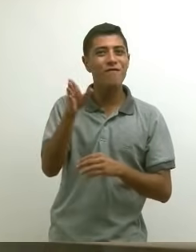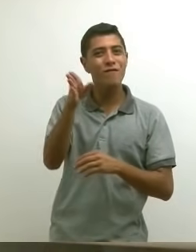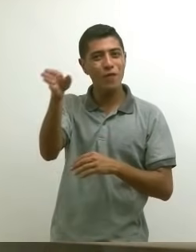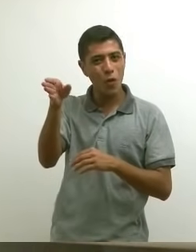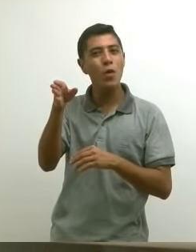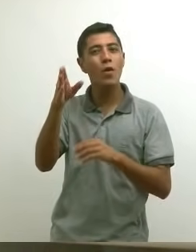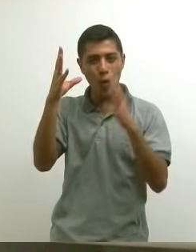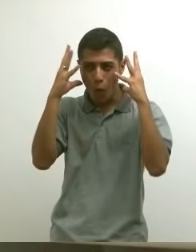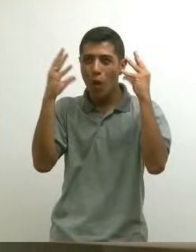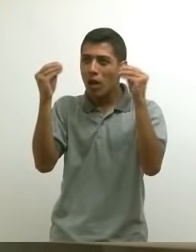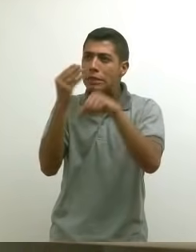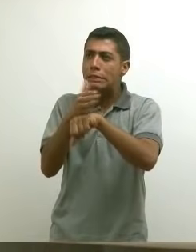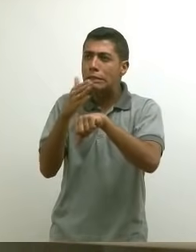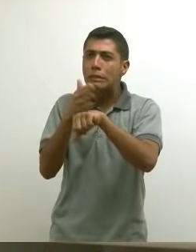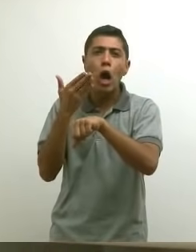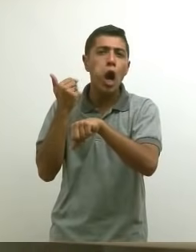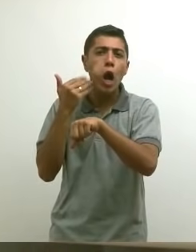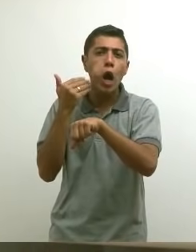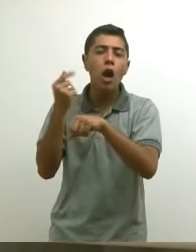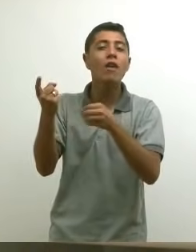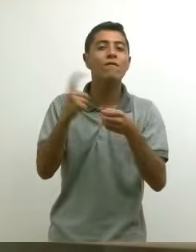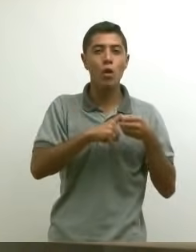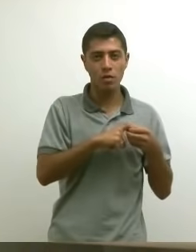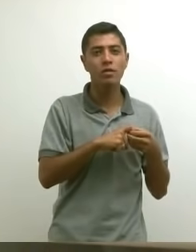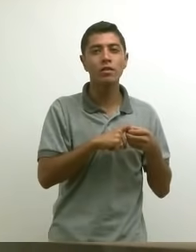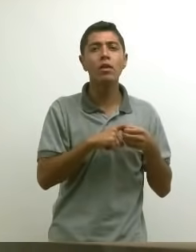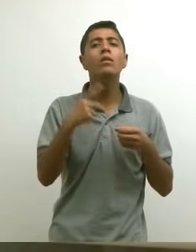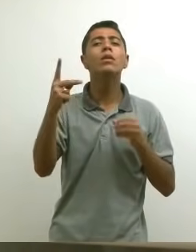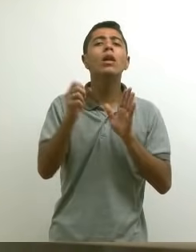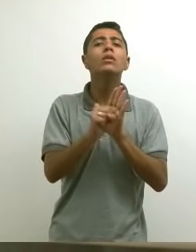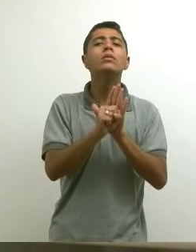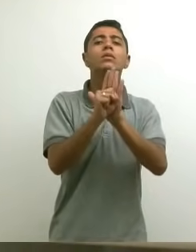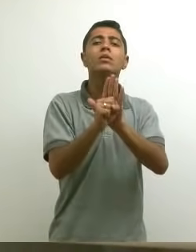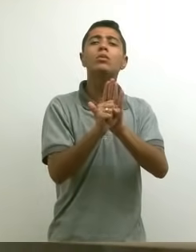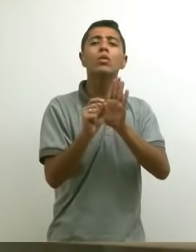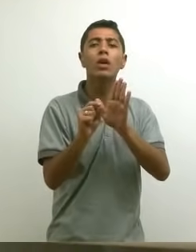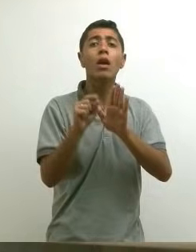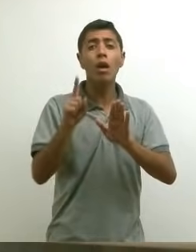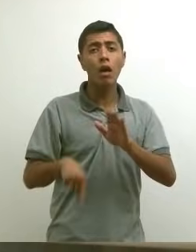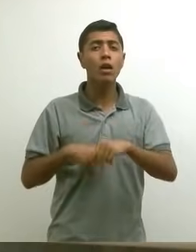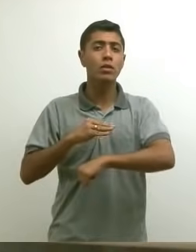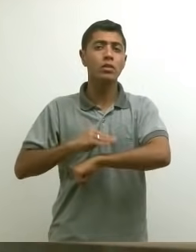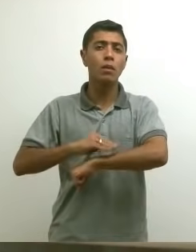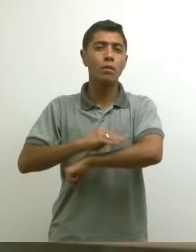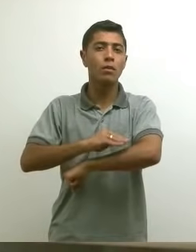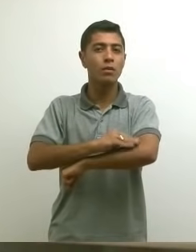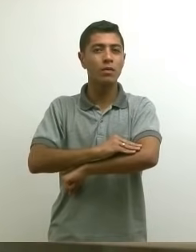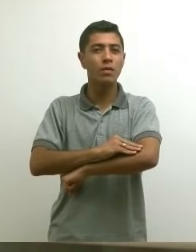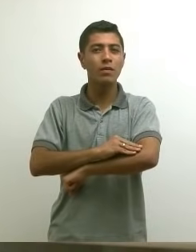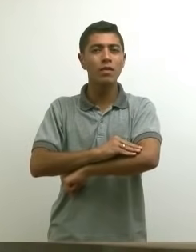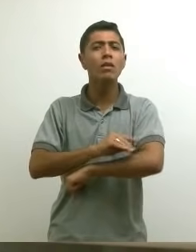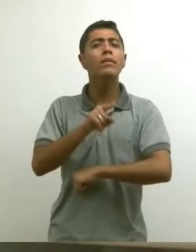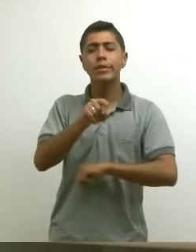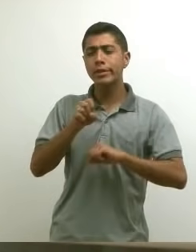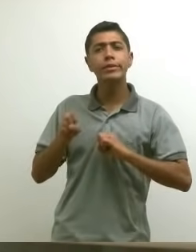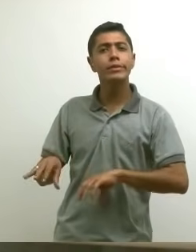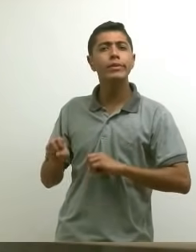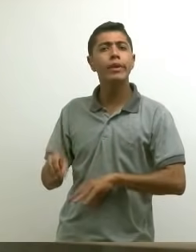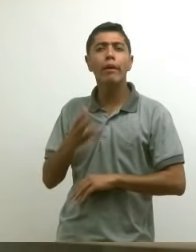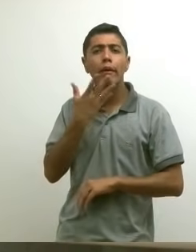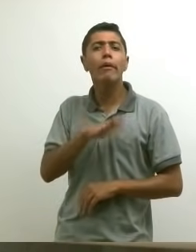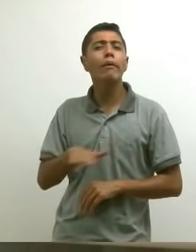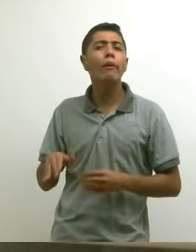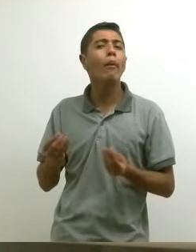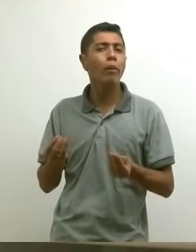com a criança o símbolo é o sapinho um saco e a grande metáfora para ensinar a criança a macarrão macarrão cru